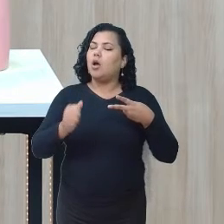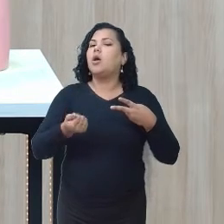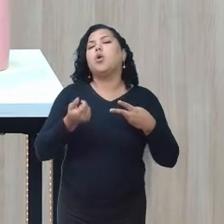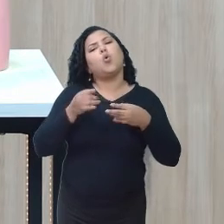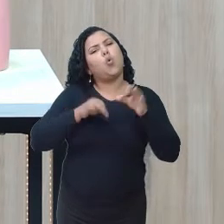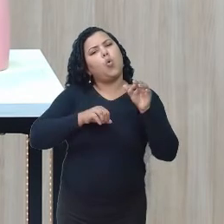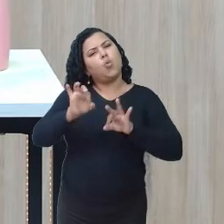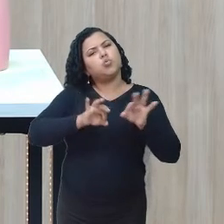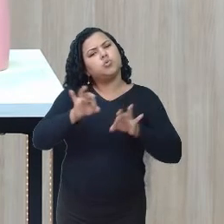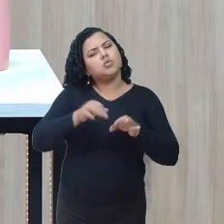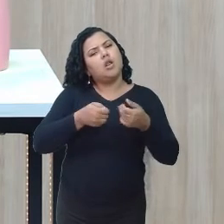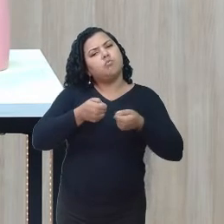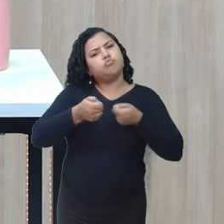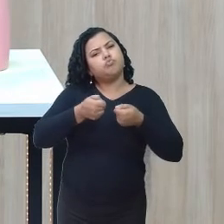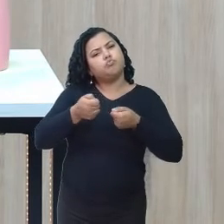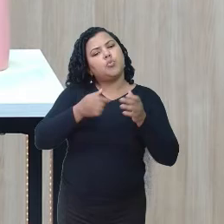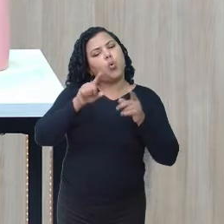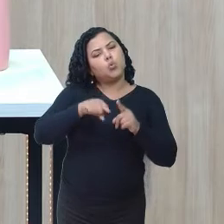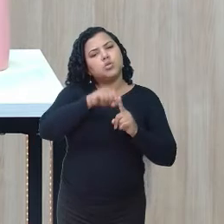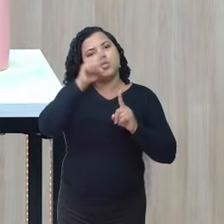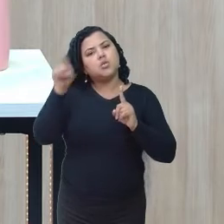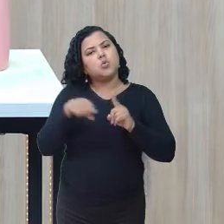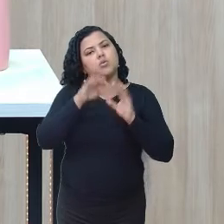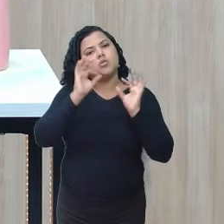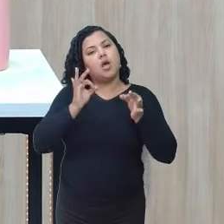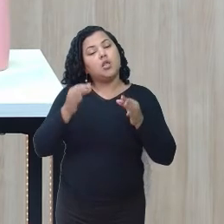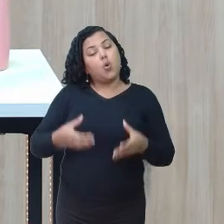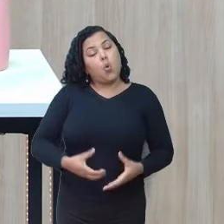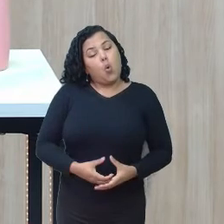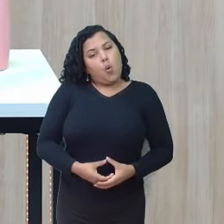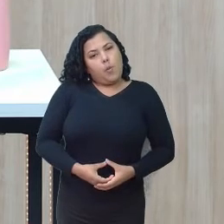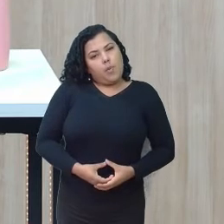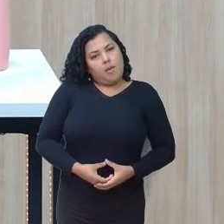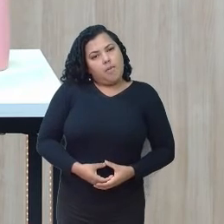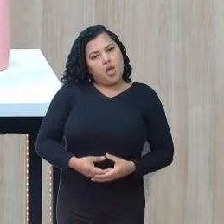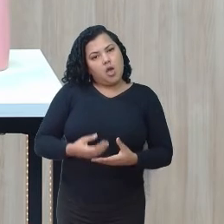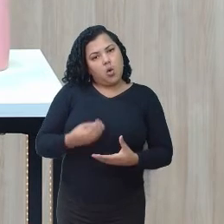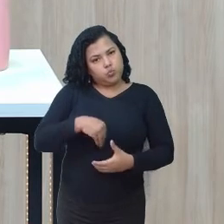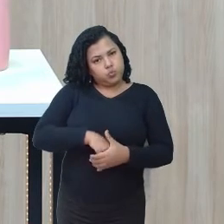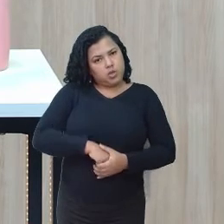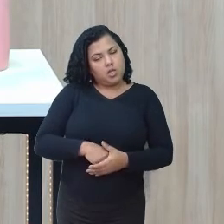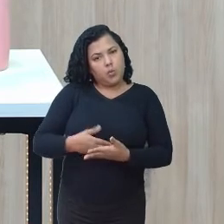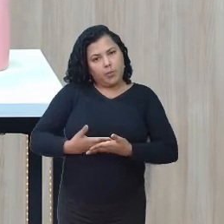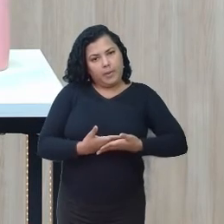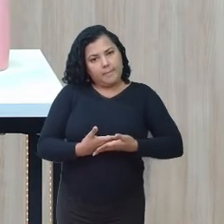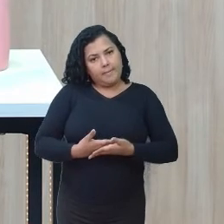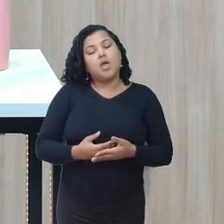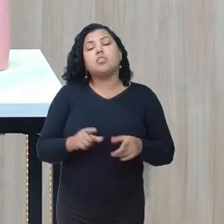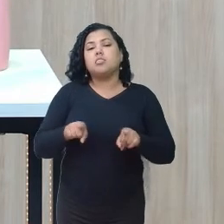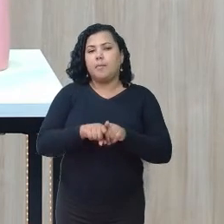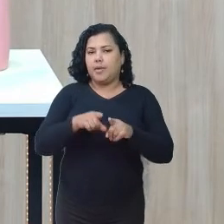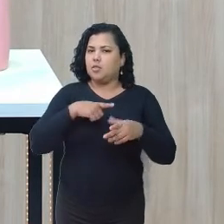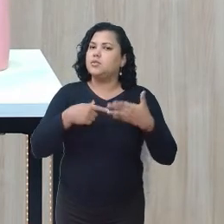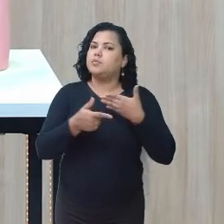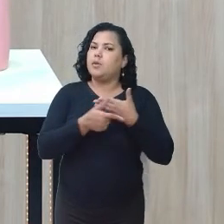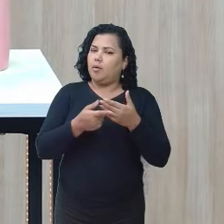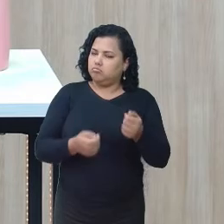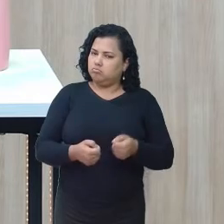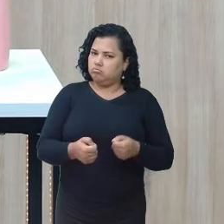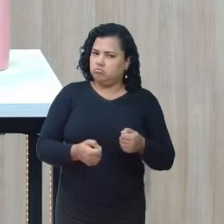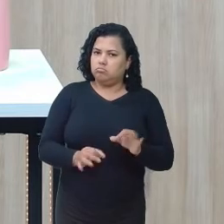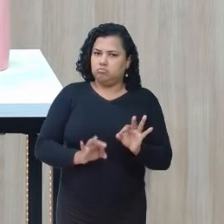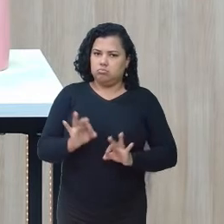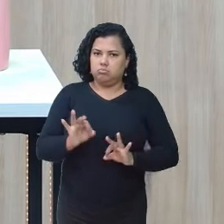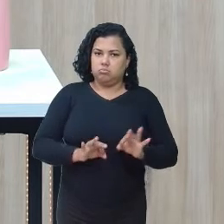ciclo menstrual. A preparação do útero para receber o embrião, também ele tem essa responsabilidade. Existem